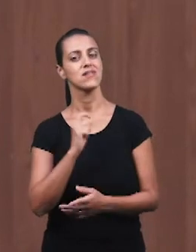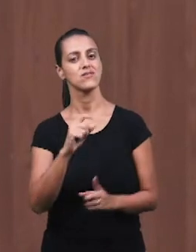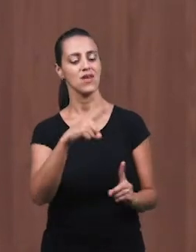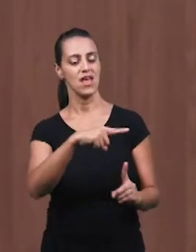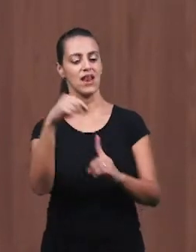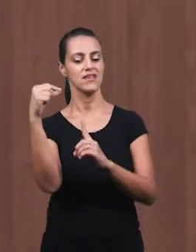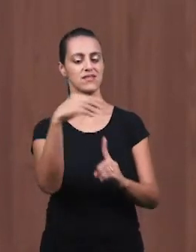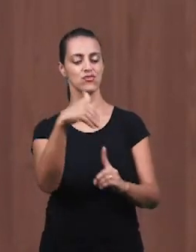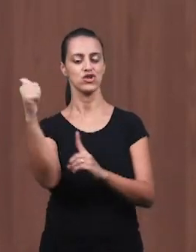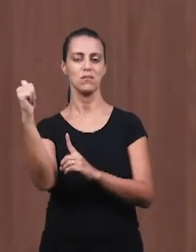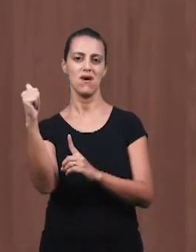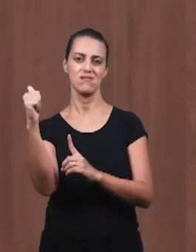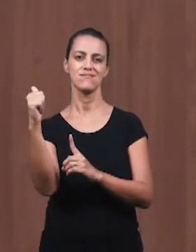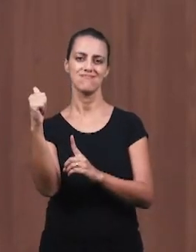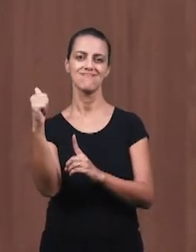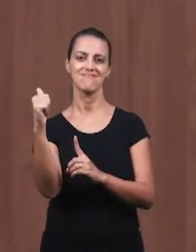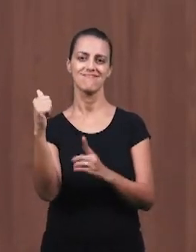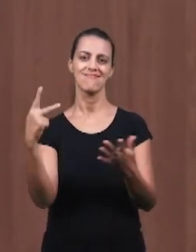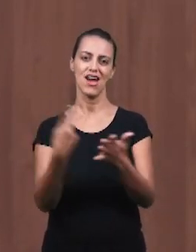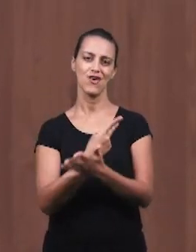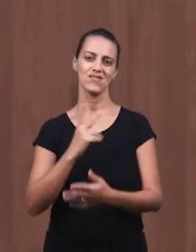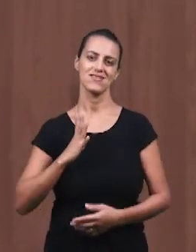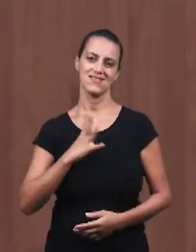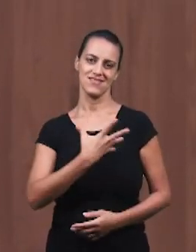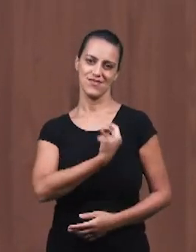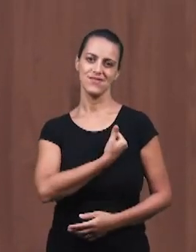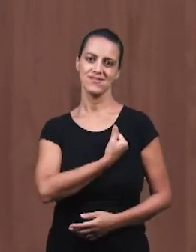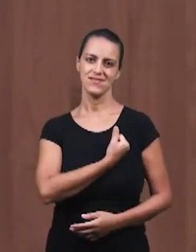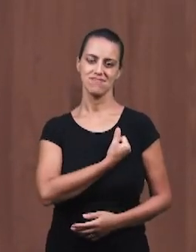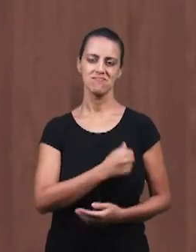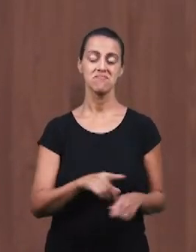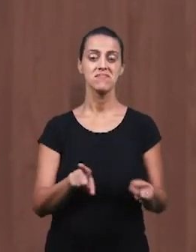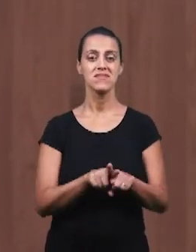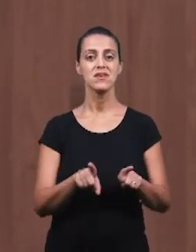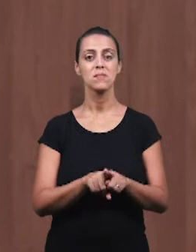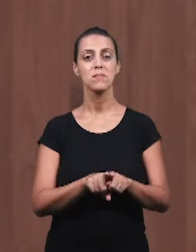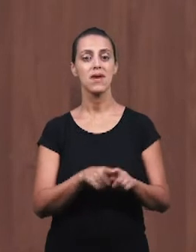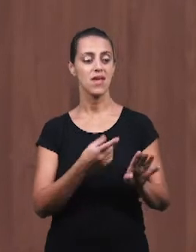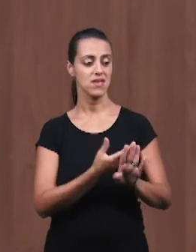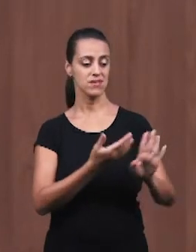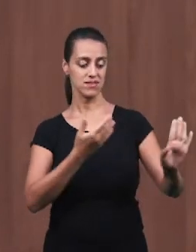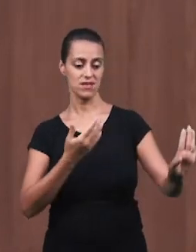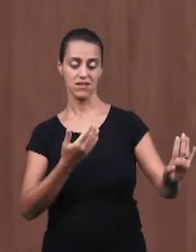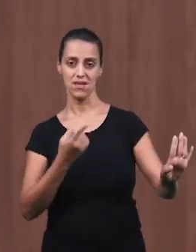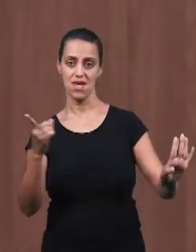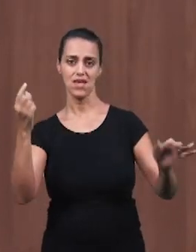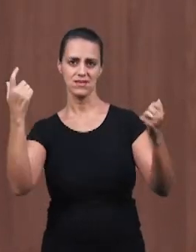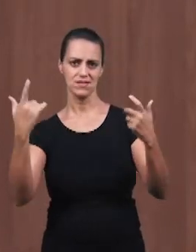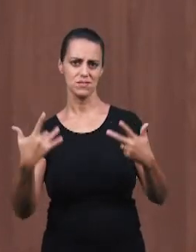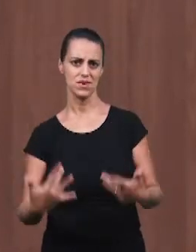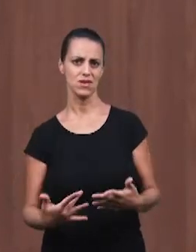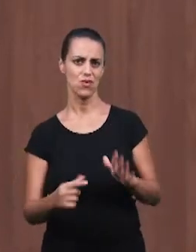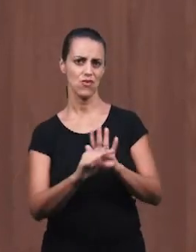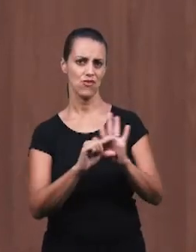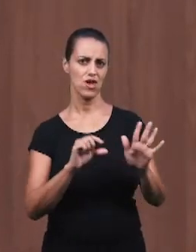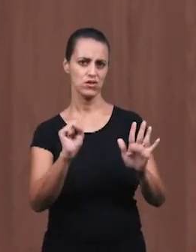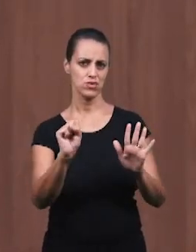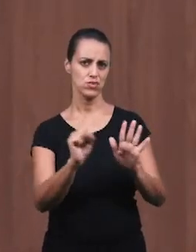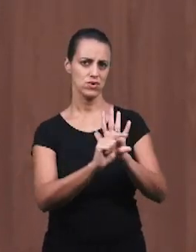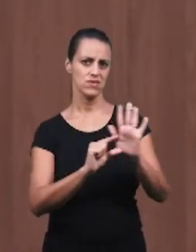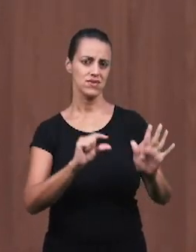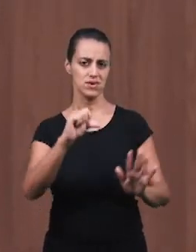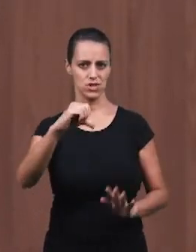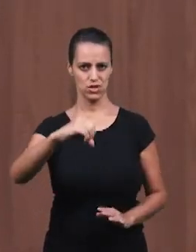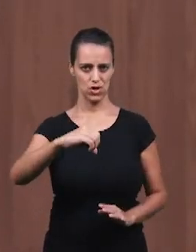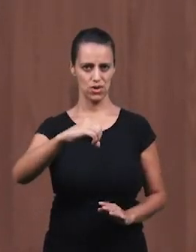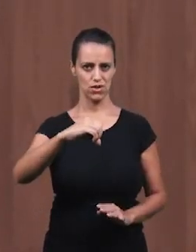exatamente na eleição e no chamado. E bem colocado ali a questão da santificação, citando os versos